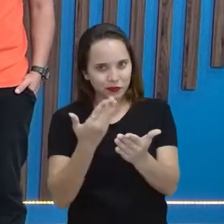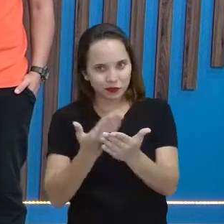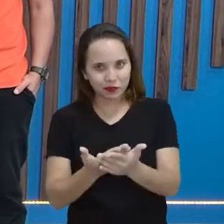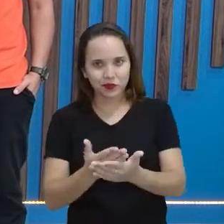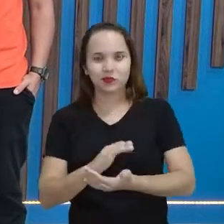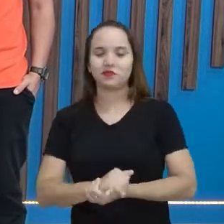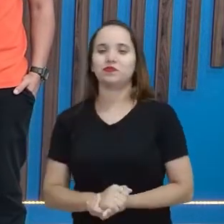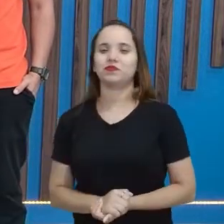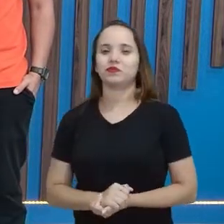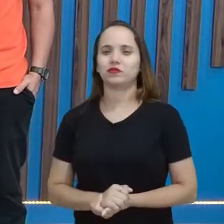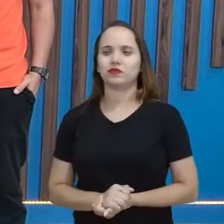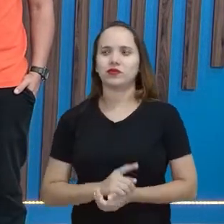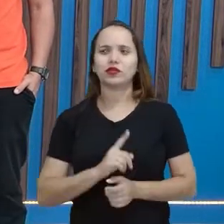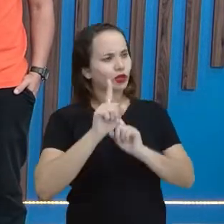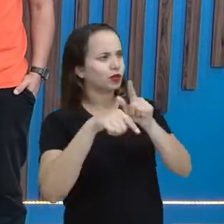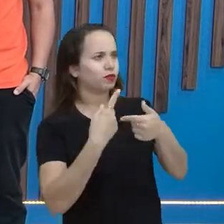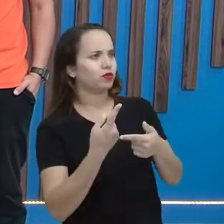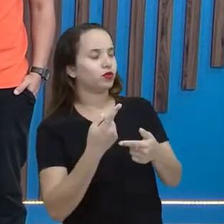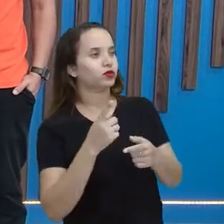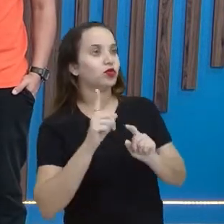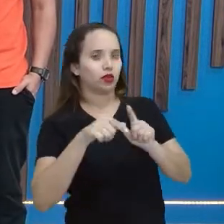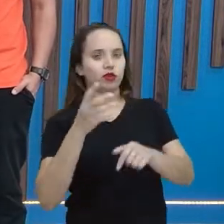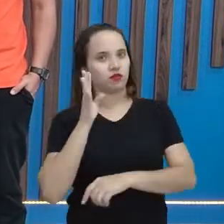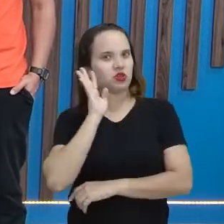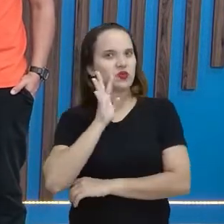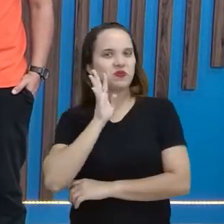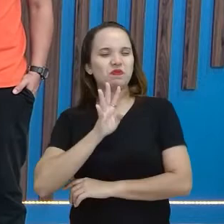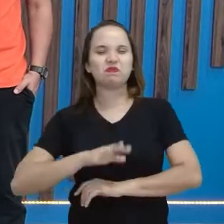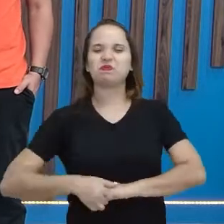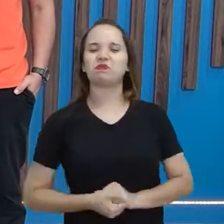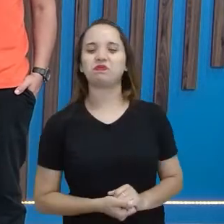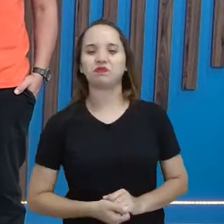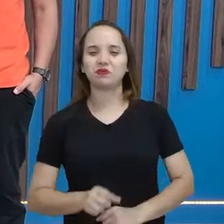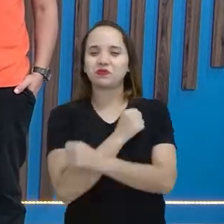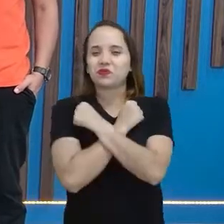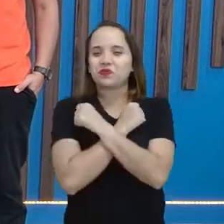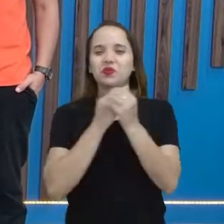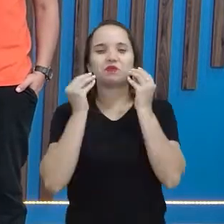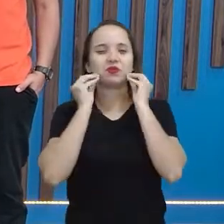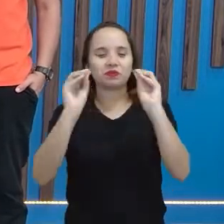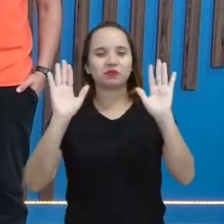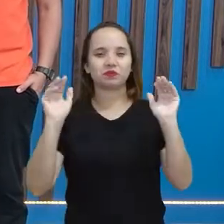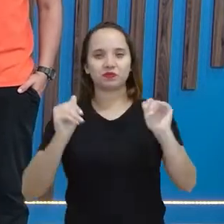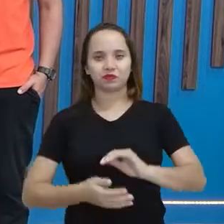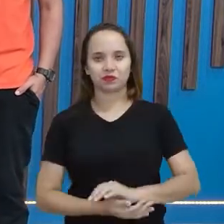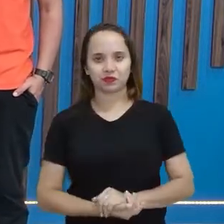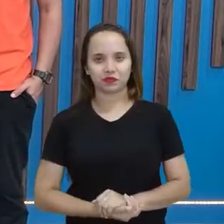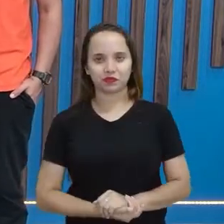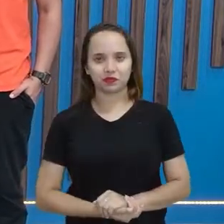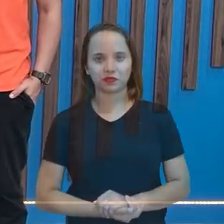aula. Que Já, vai ser já. aula 4. E vai ser beleza? massa. Vai ser massa. Um abraço, gente. Tchau, tchau.